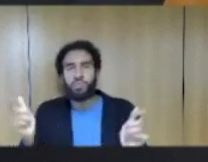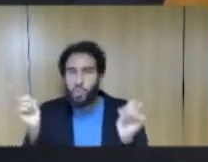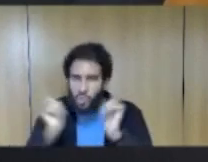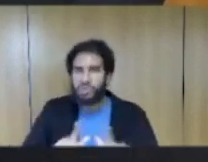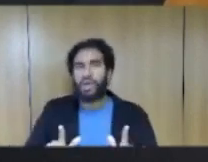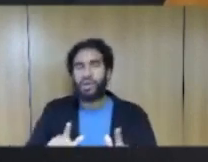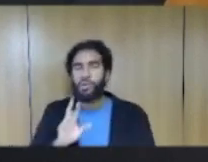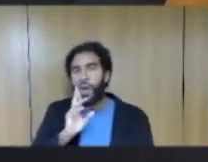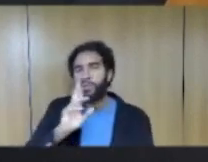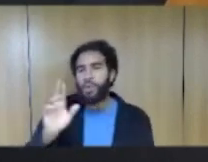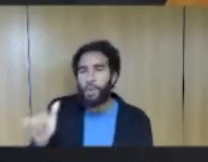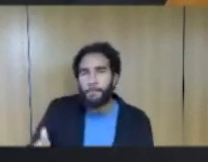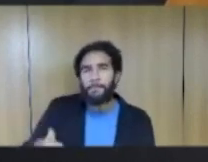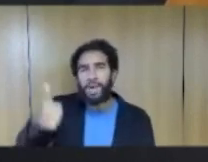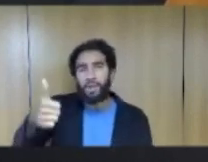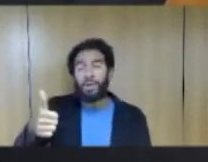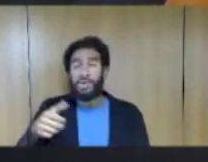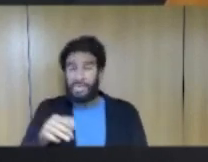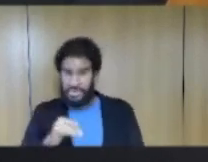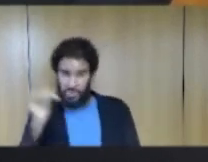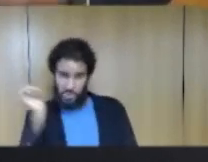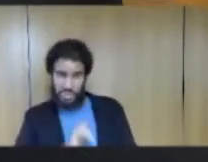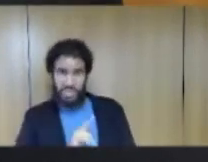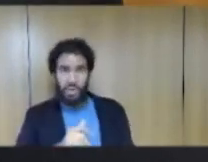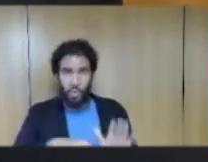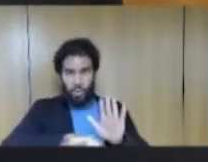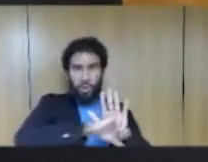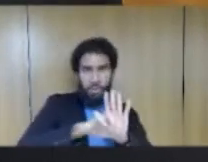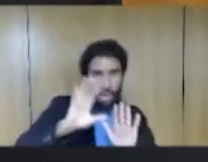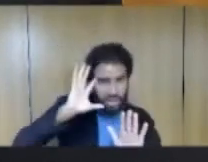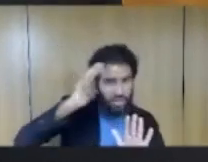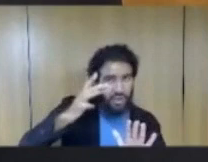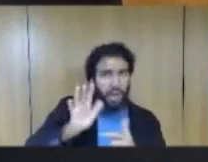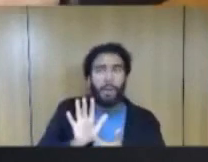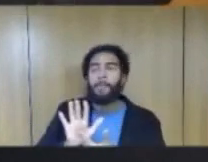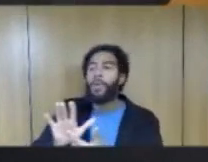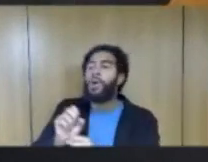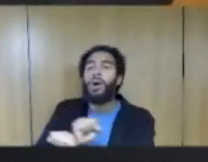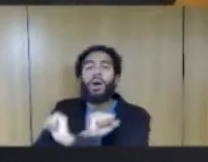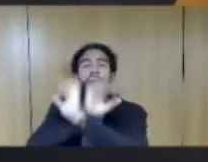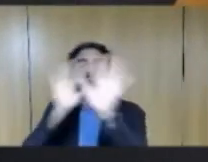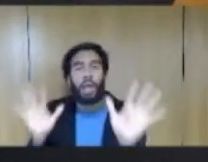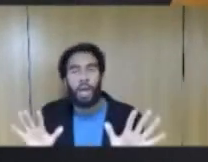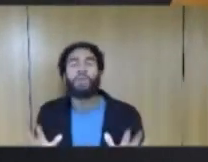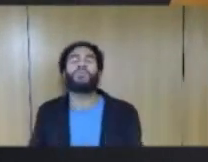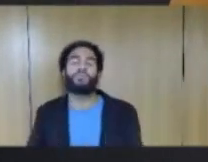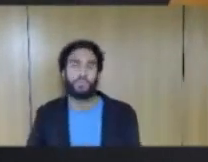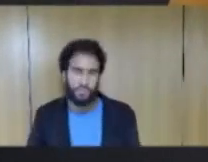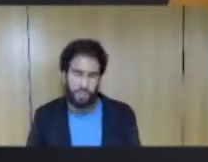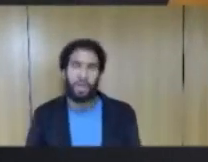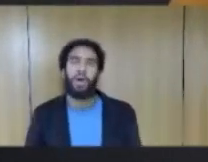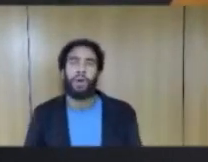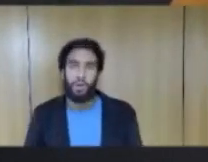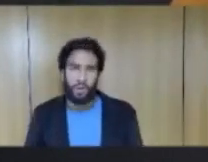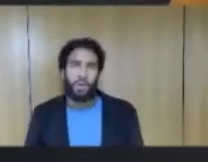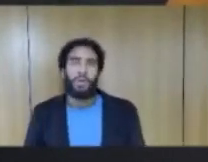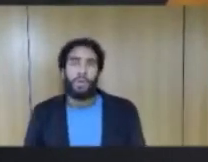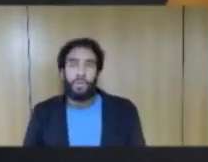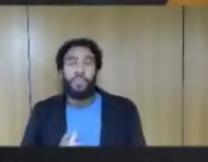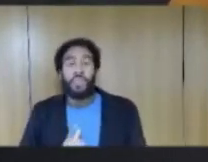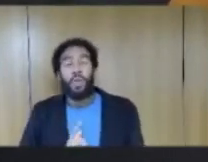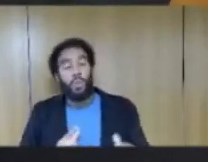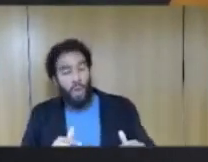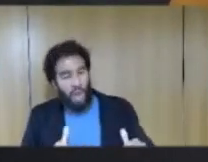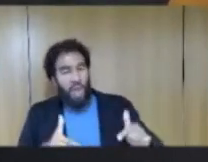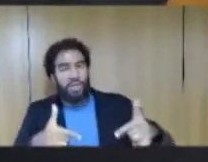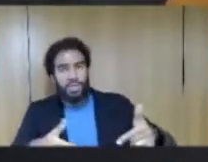a elucidação do crime é um caminho para nós mostrarmos que há uma atitude estatal liberada